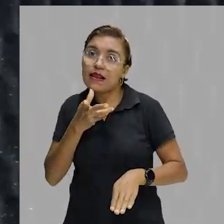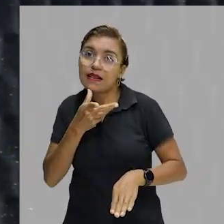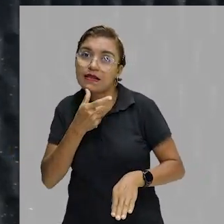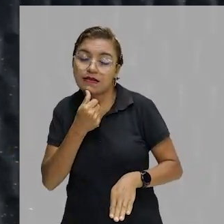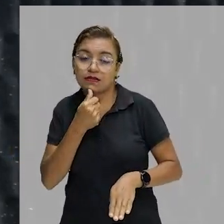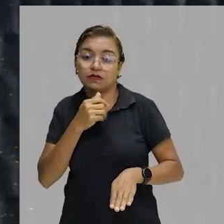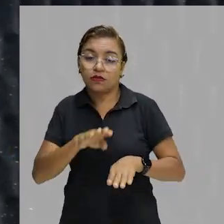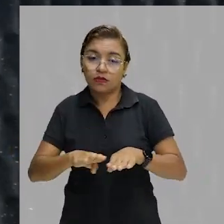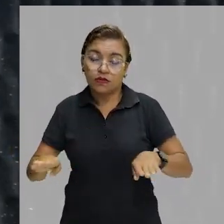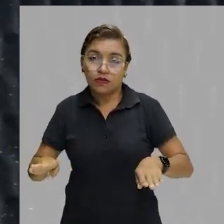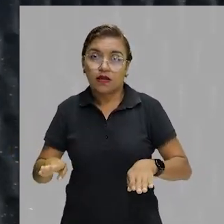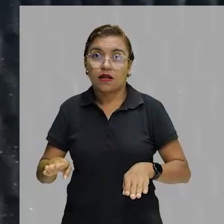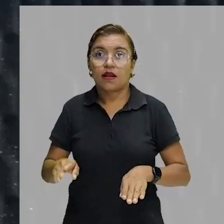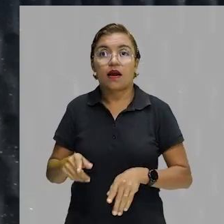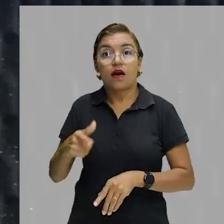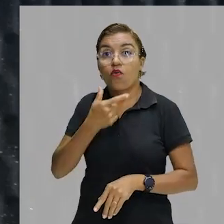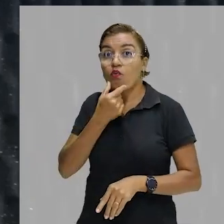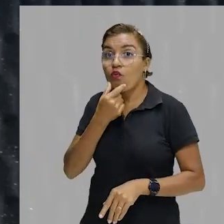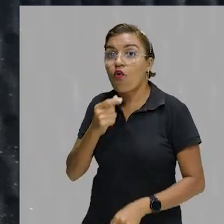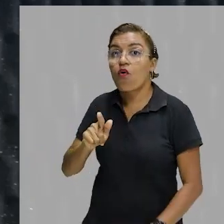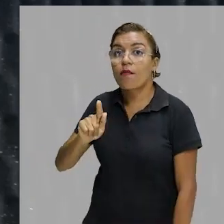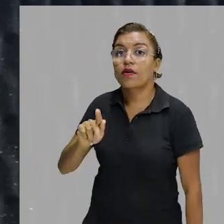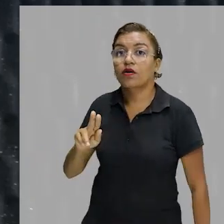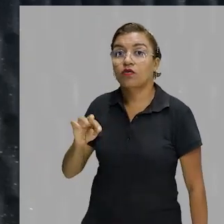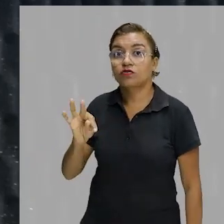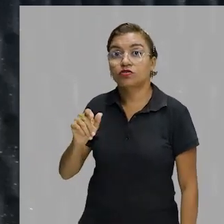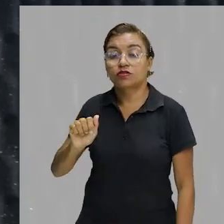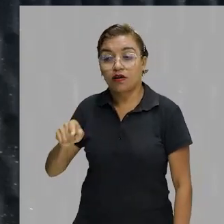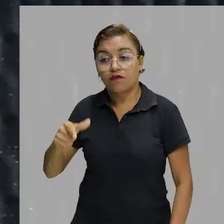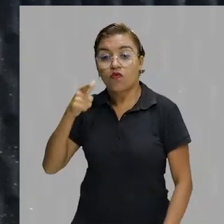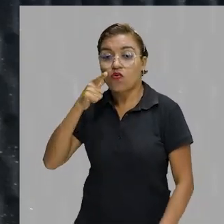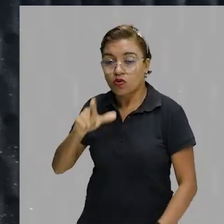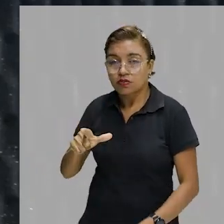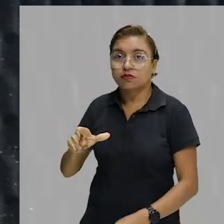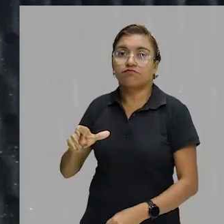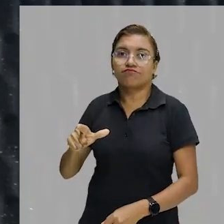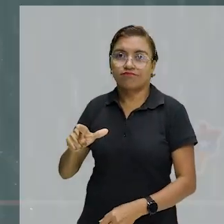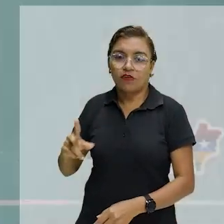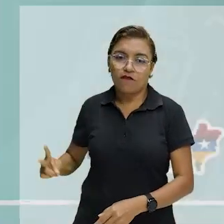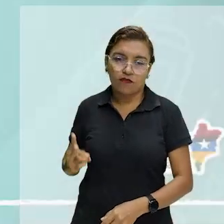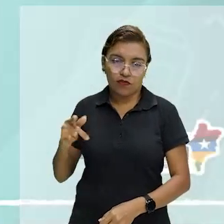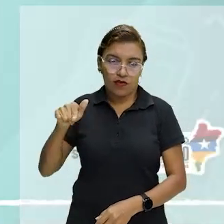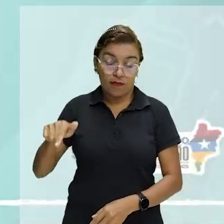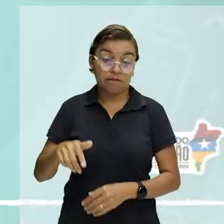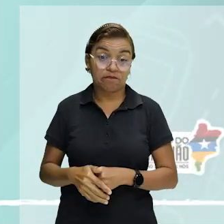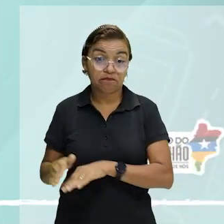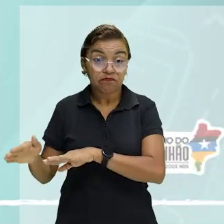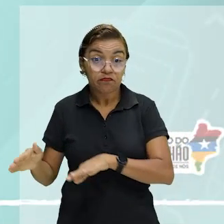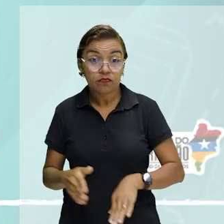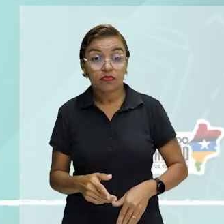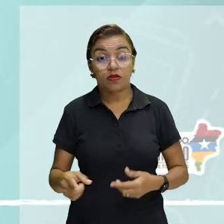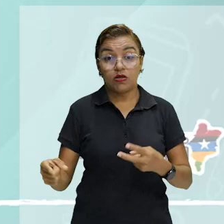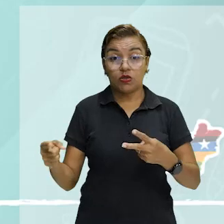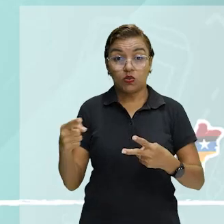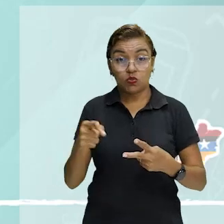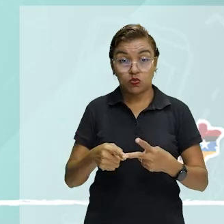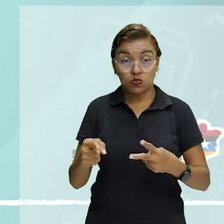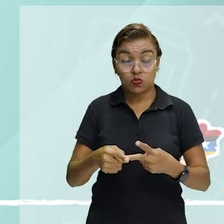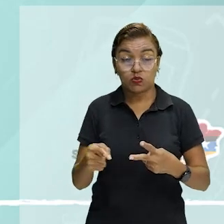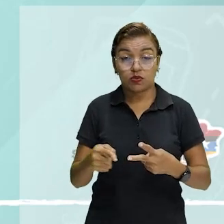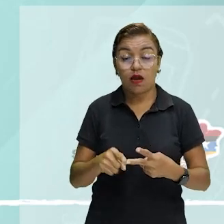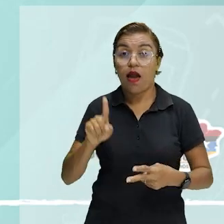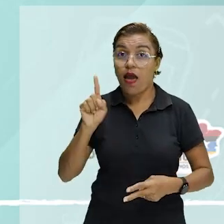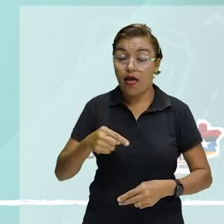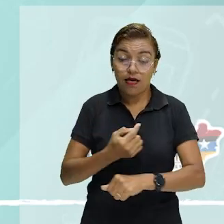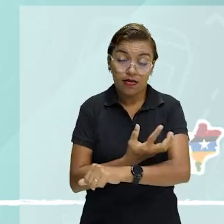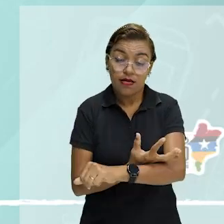que Gustavo Kirten ganhou, foi tricampeão em Roland Garros. O segundo tipo de piso é a grama. É